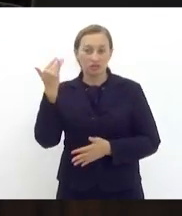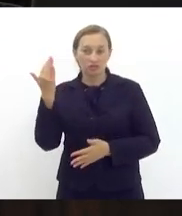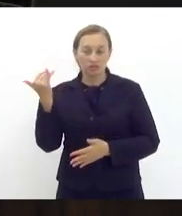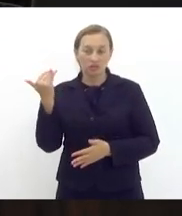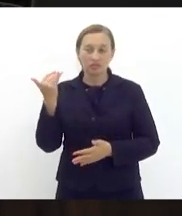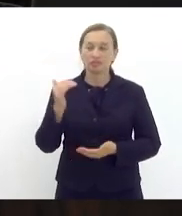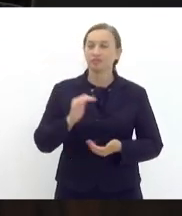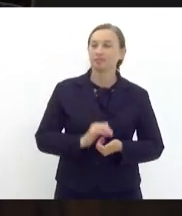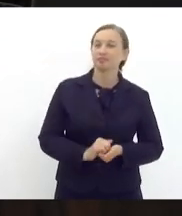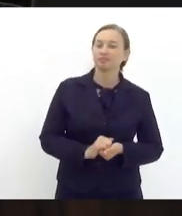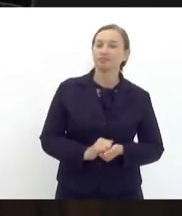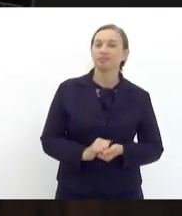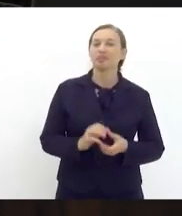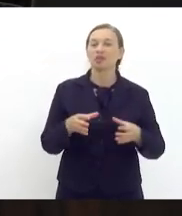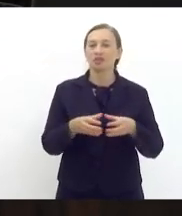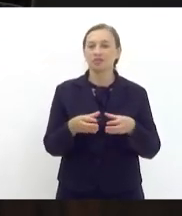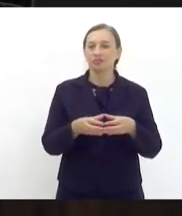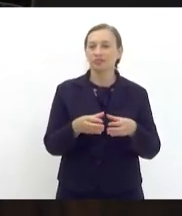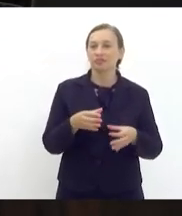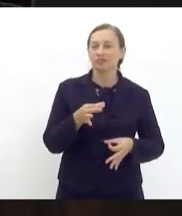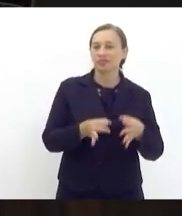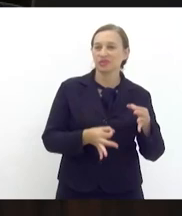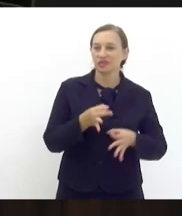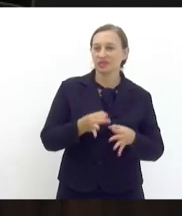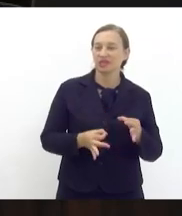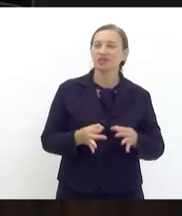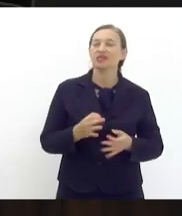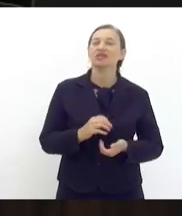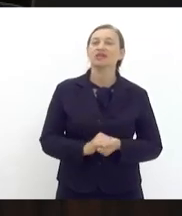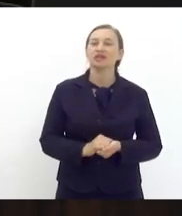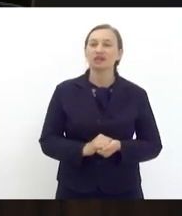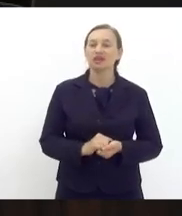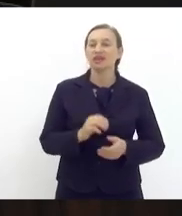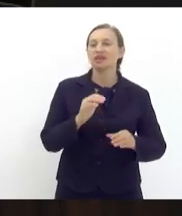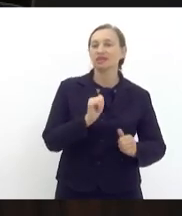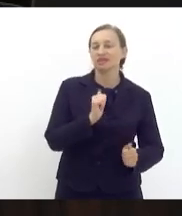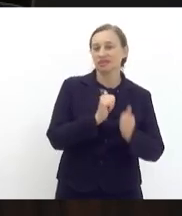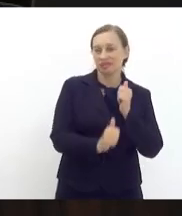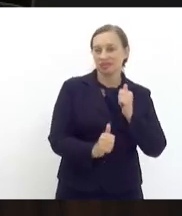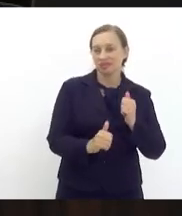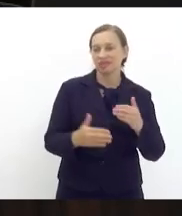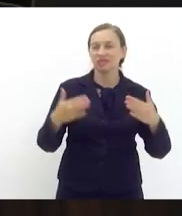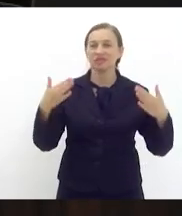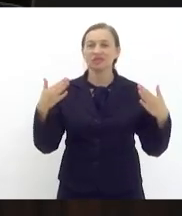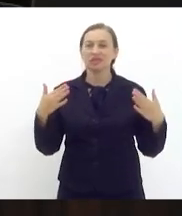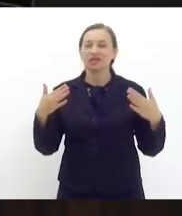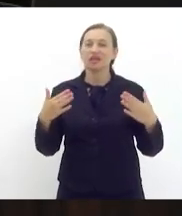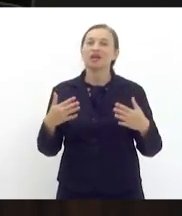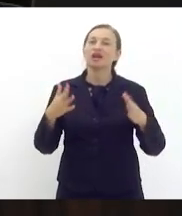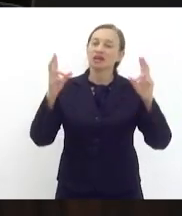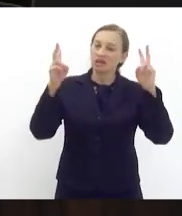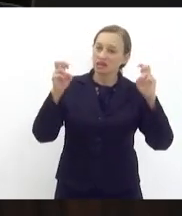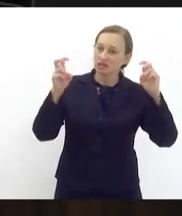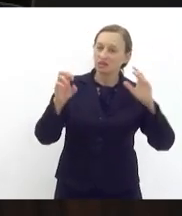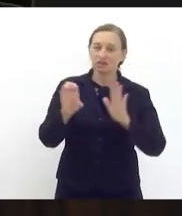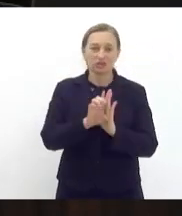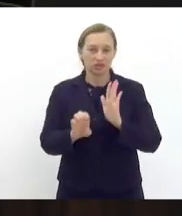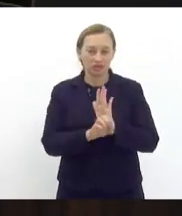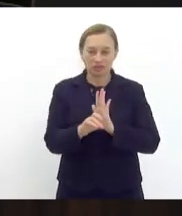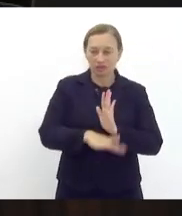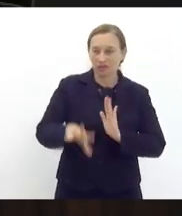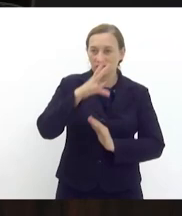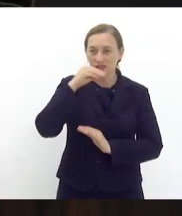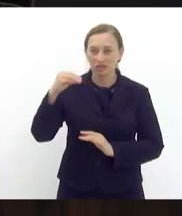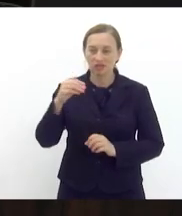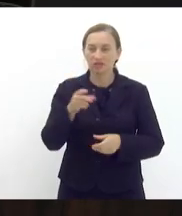de Janeiro pendente de parecer das comissões constituição e justiça educação esporte lazer assunto de criança adolescente da pessoa idosa orçamento